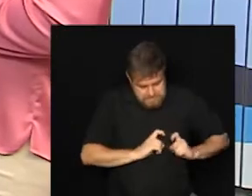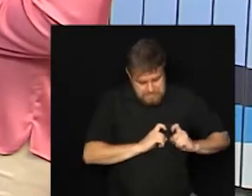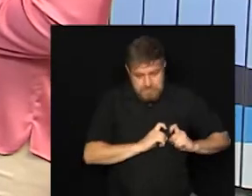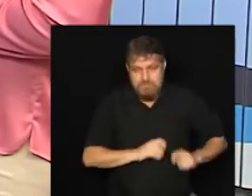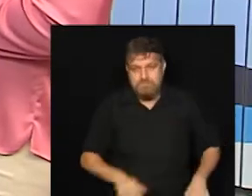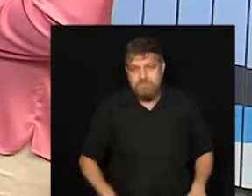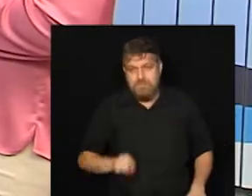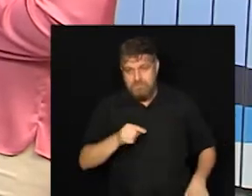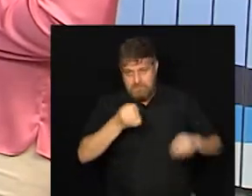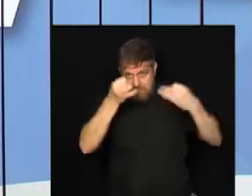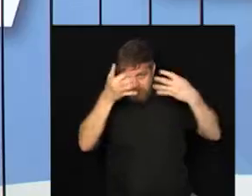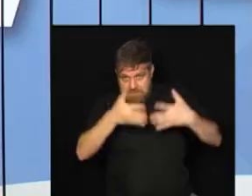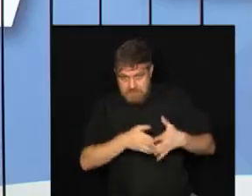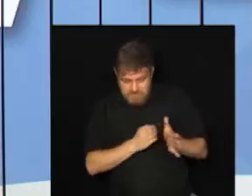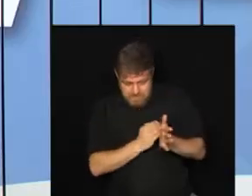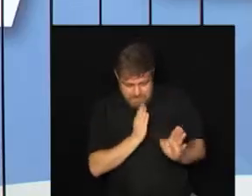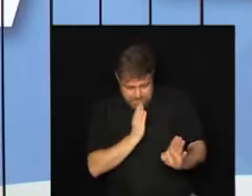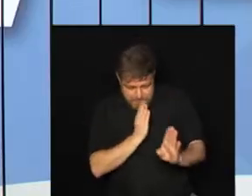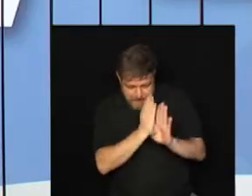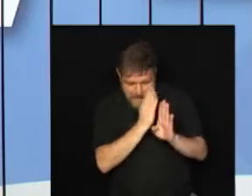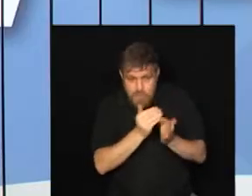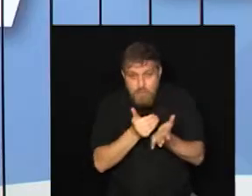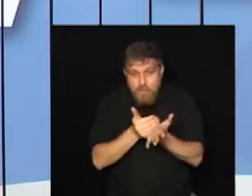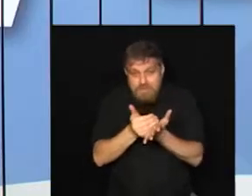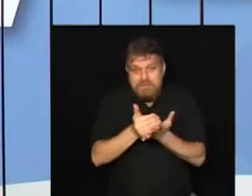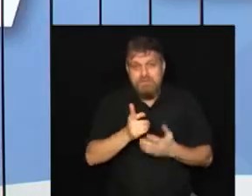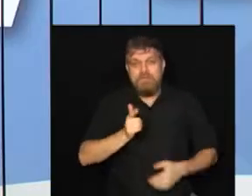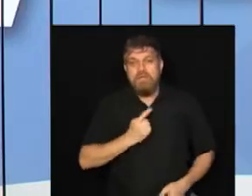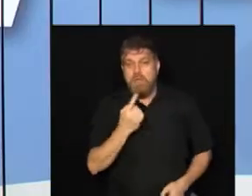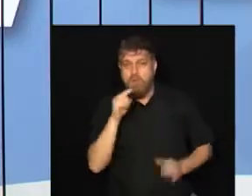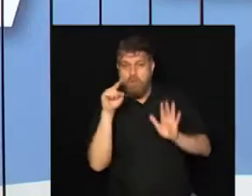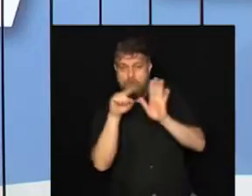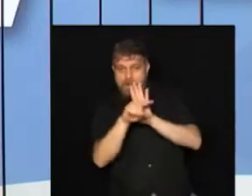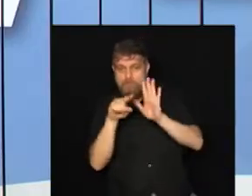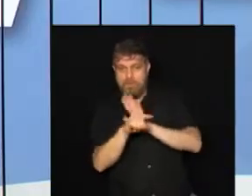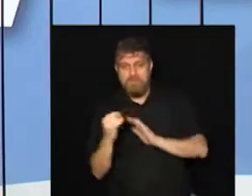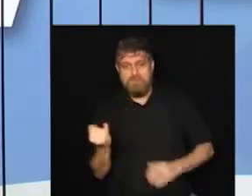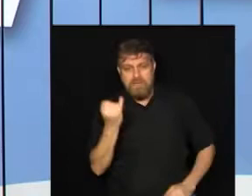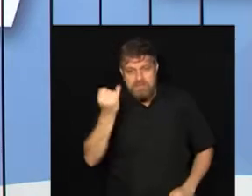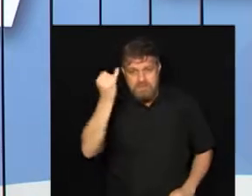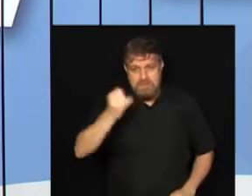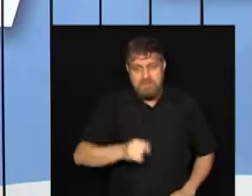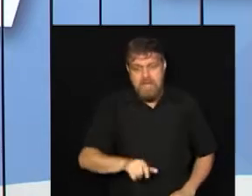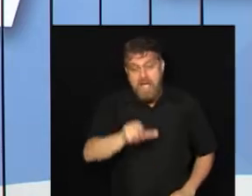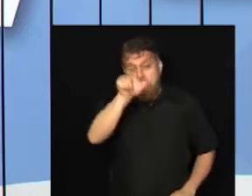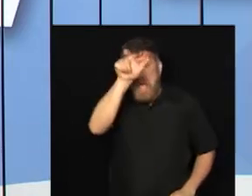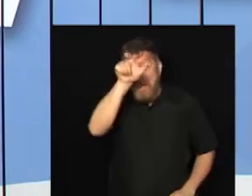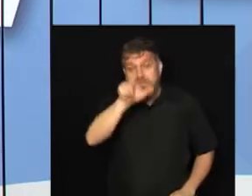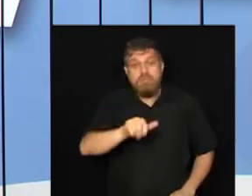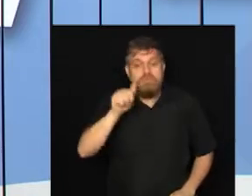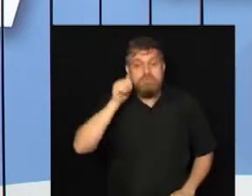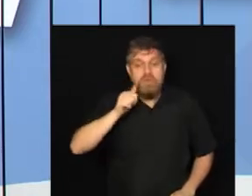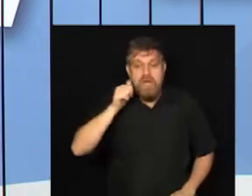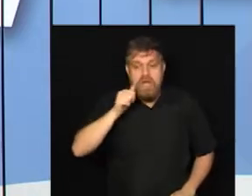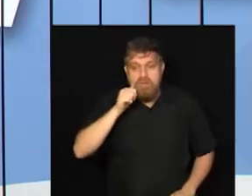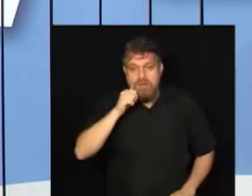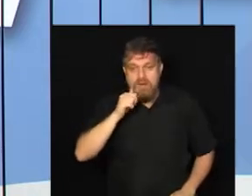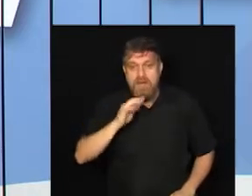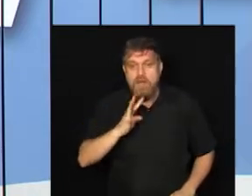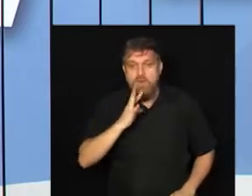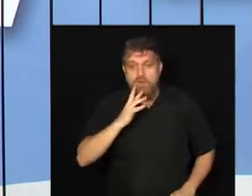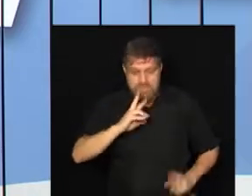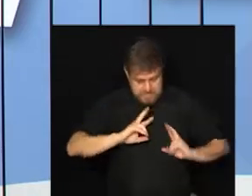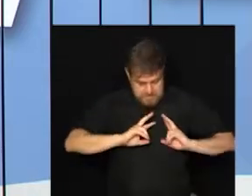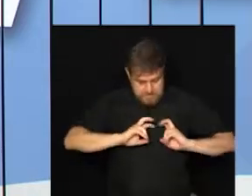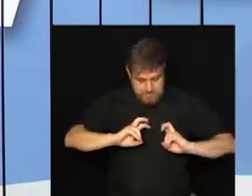falou do diagnóstico precoce, de uma das perguntas também bastante importante, da pessoa reconhecer no seu corpo, né? Qual que é a